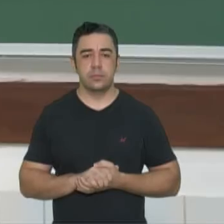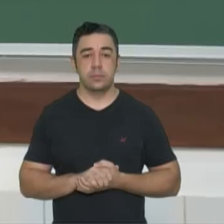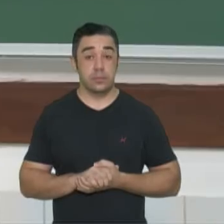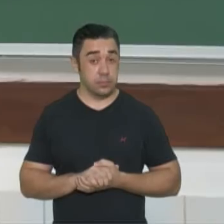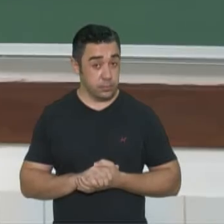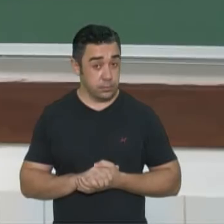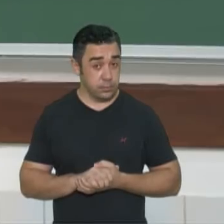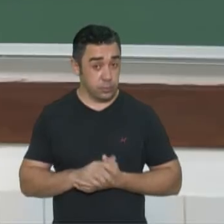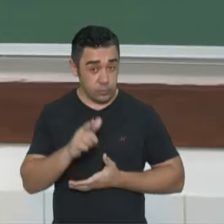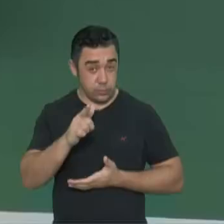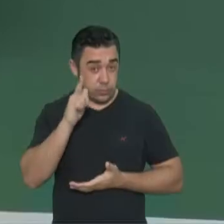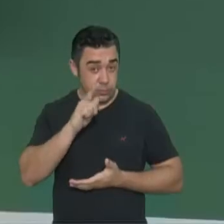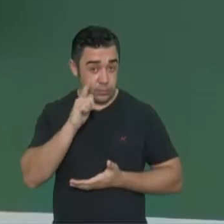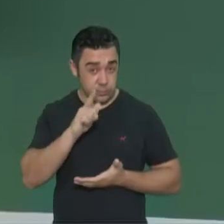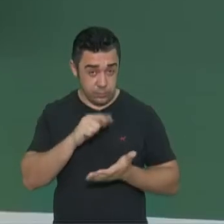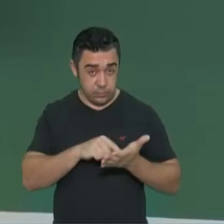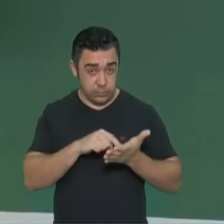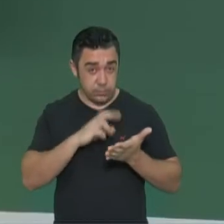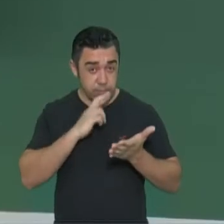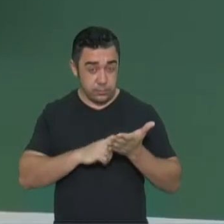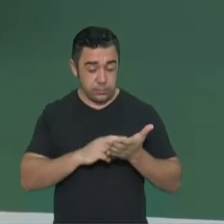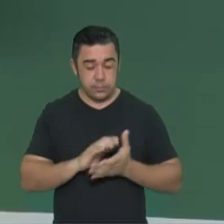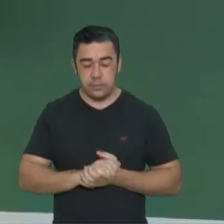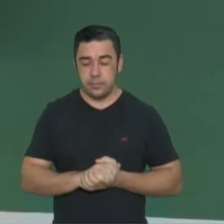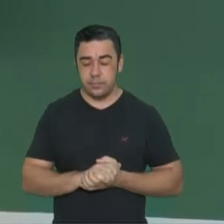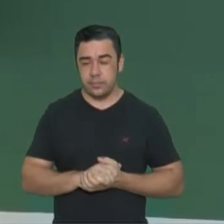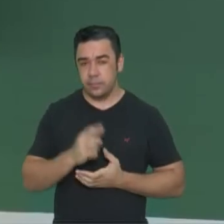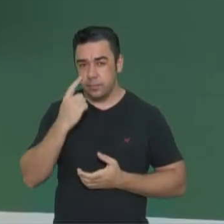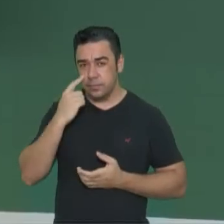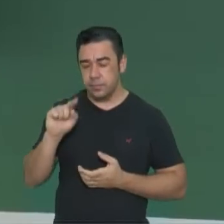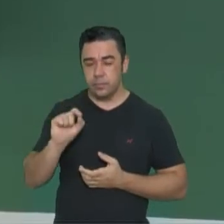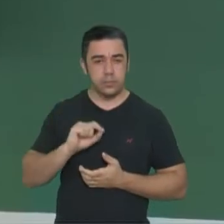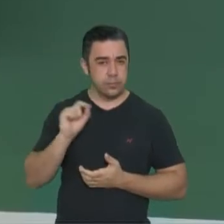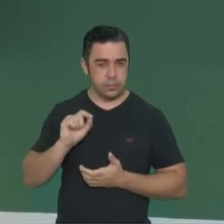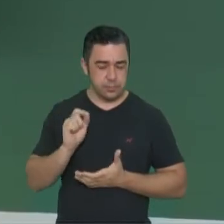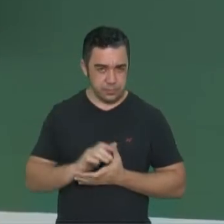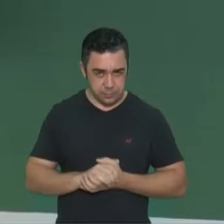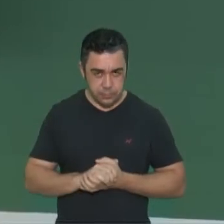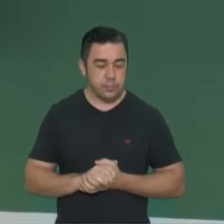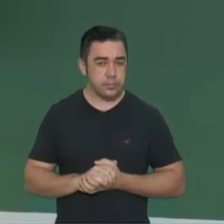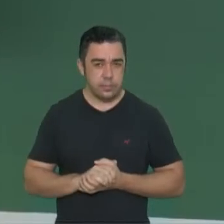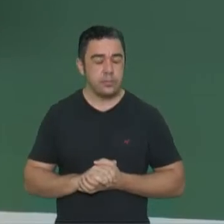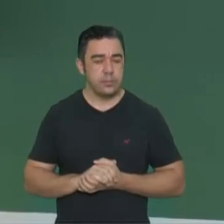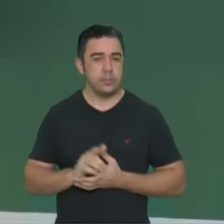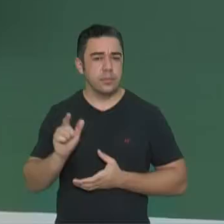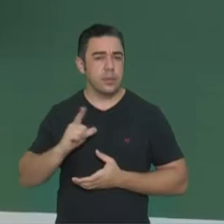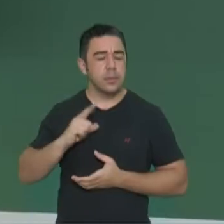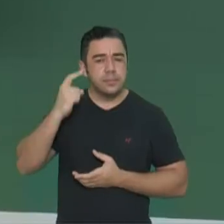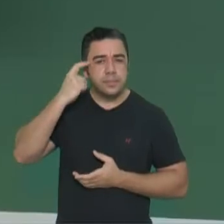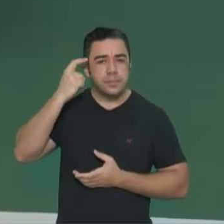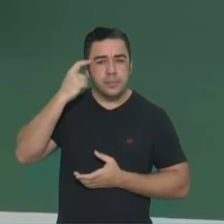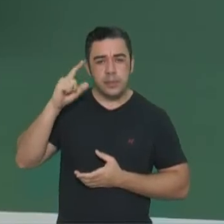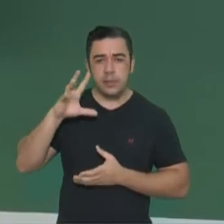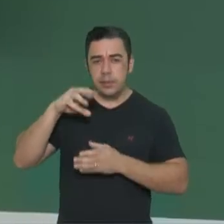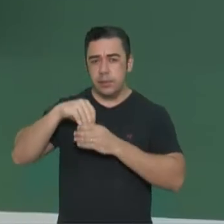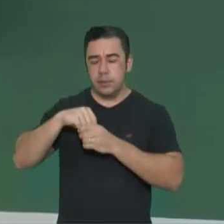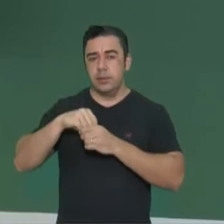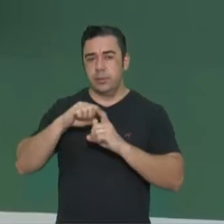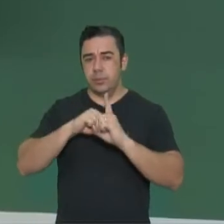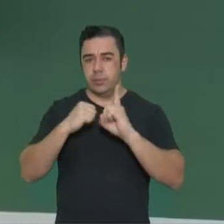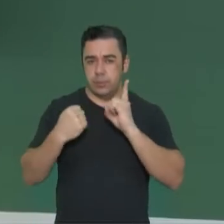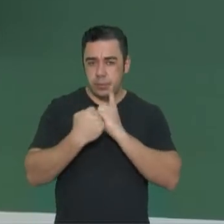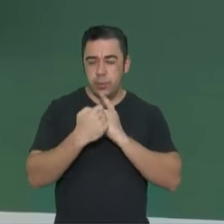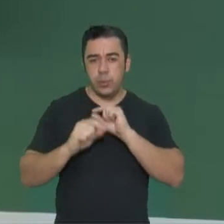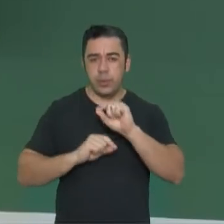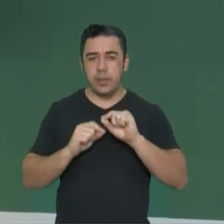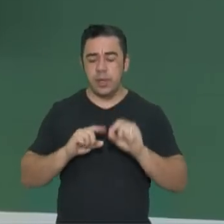E aí, meus amigos, conseguiram? Vamos lá. Então, repare, há um pensamento na sociedade, de um modo geral, que o